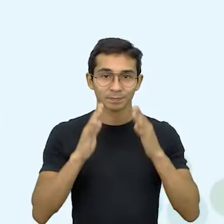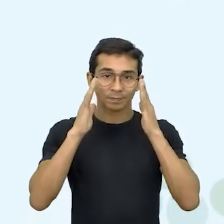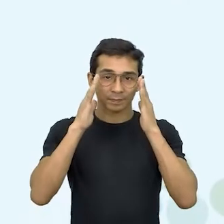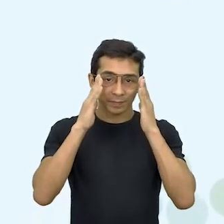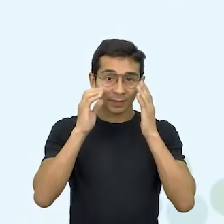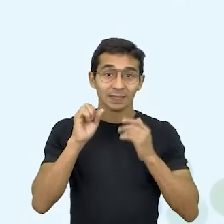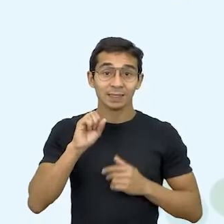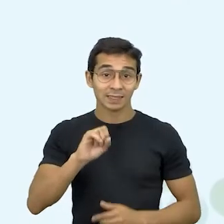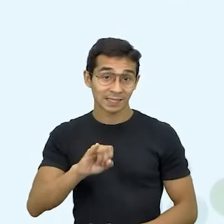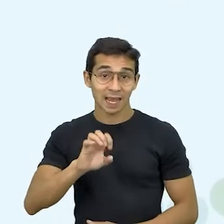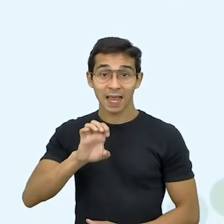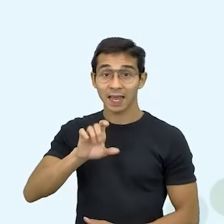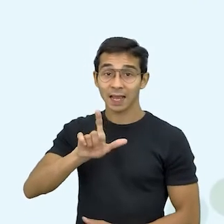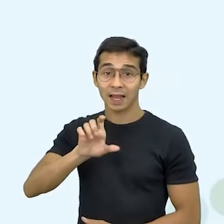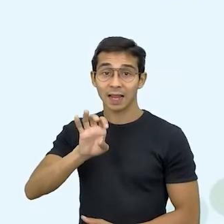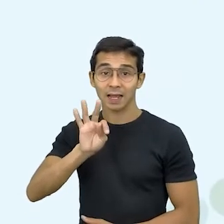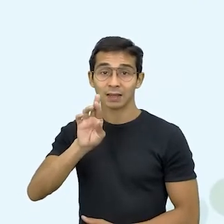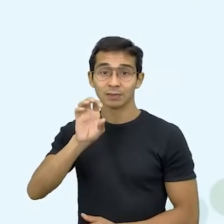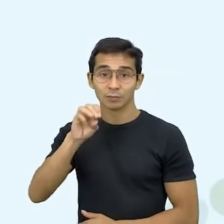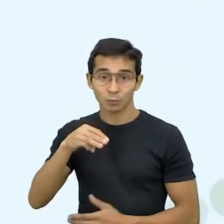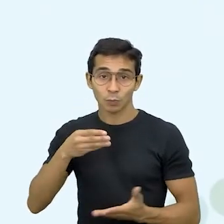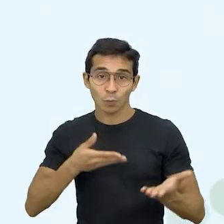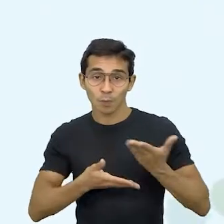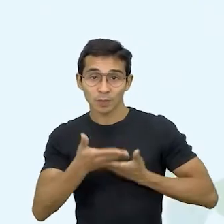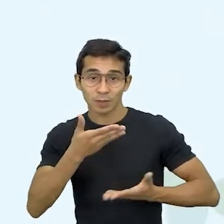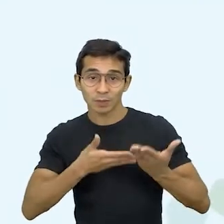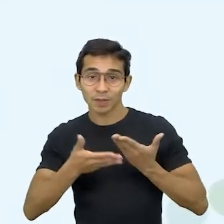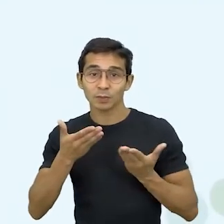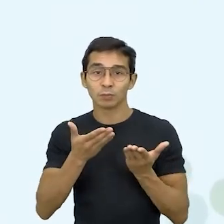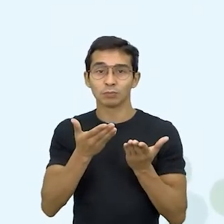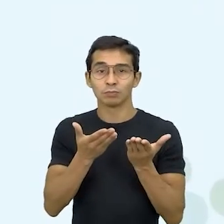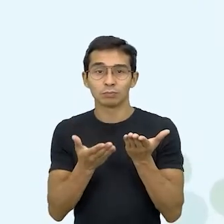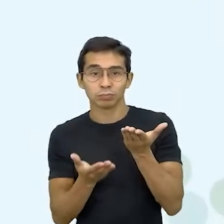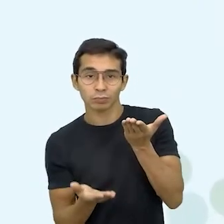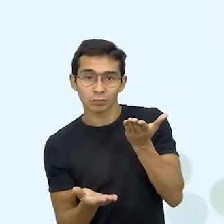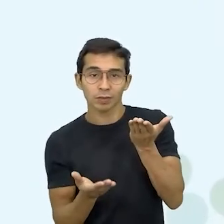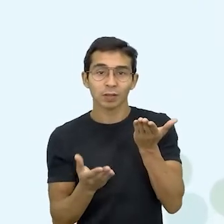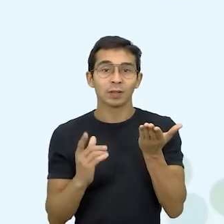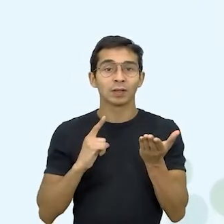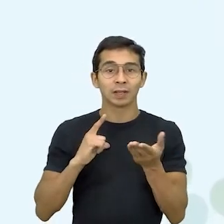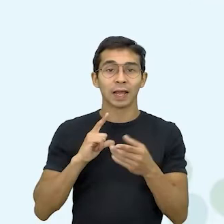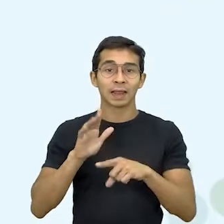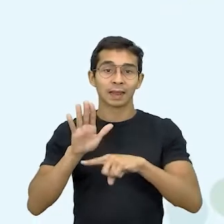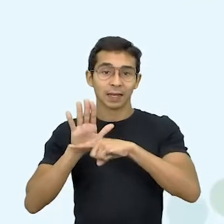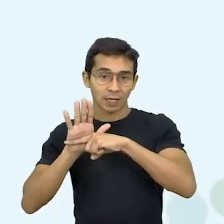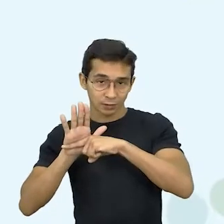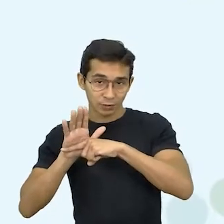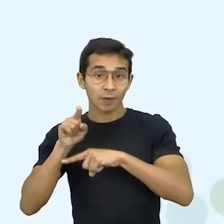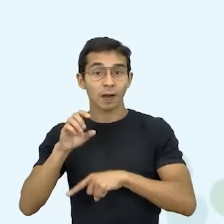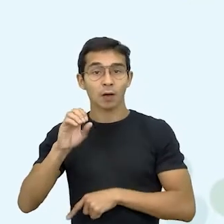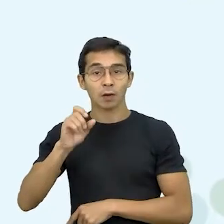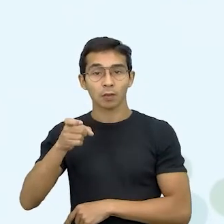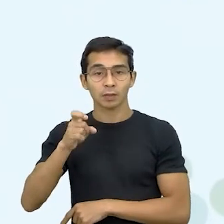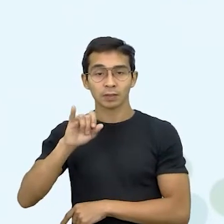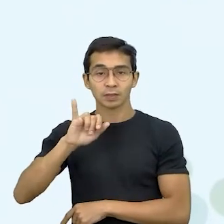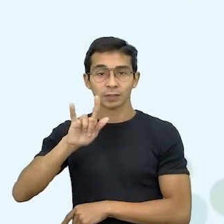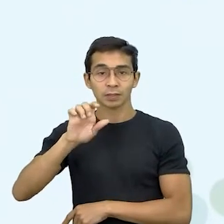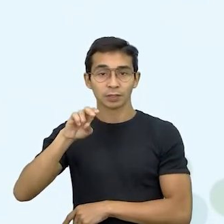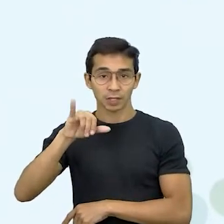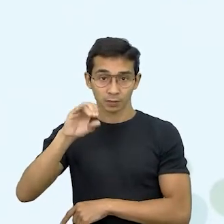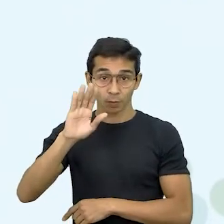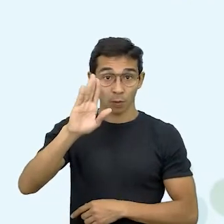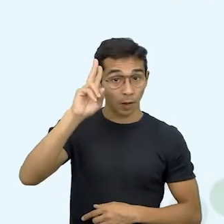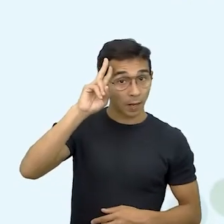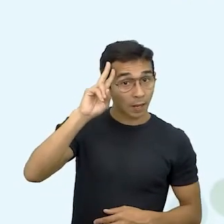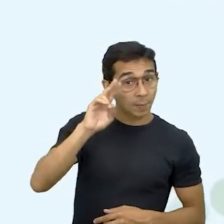de elétrons, ela possui uma carga parcial negativa na região do oxigênio. Devemos lembrar que o elétron é